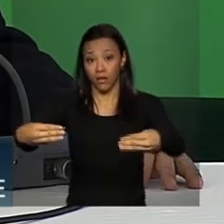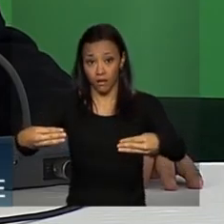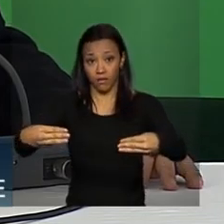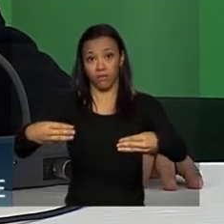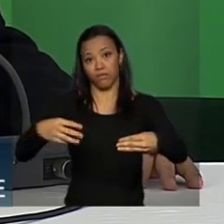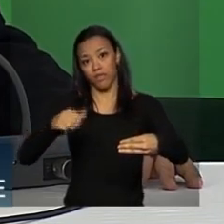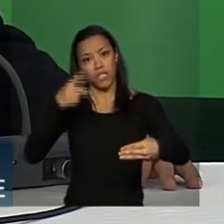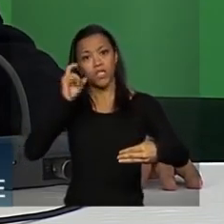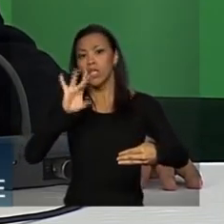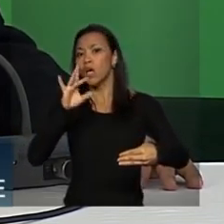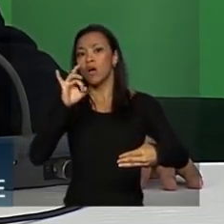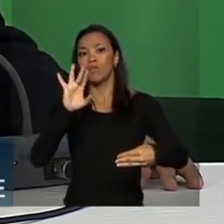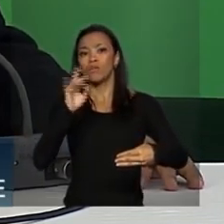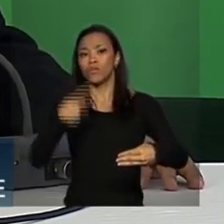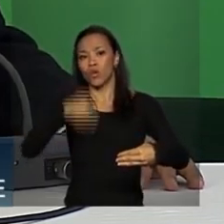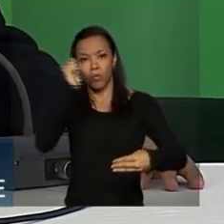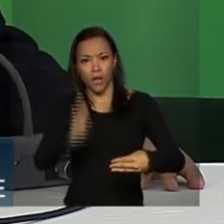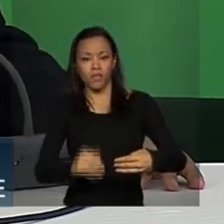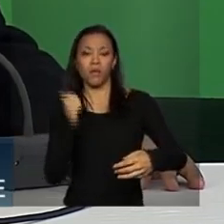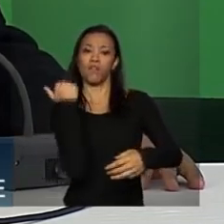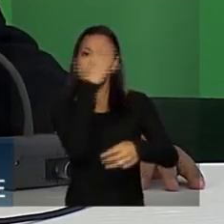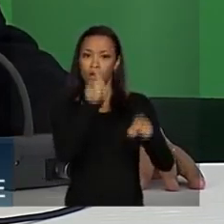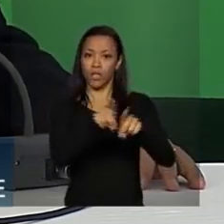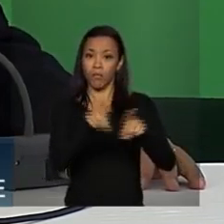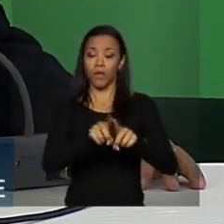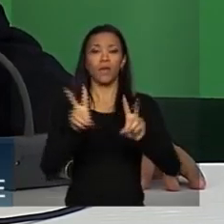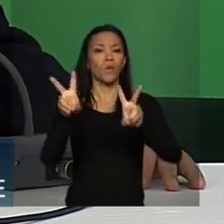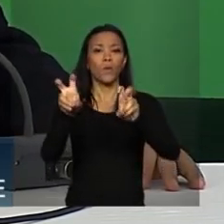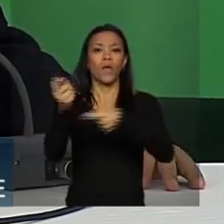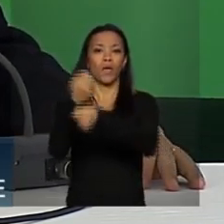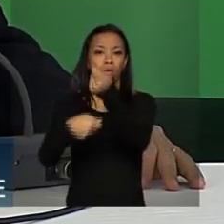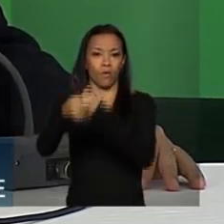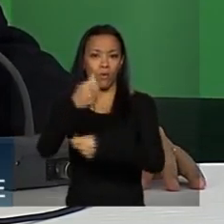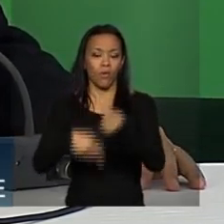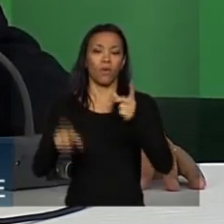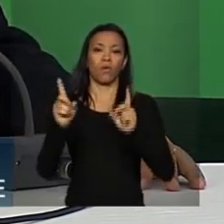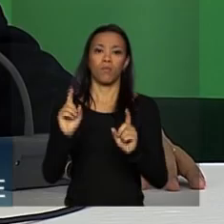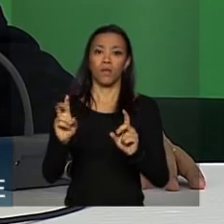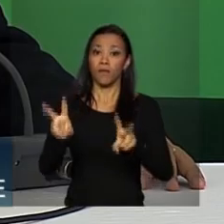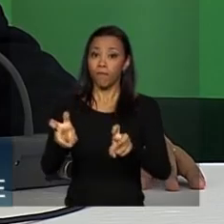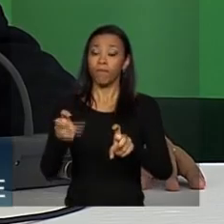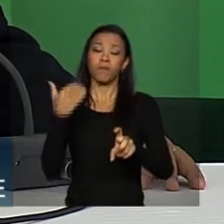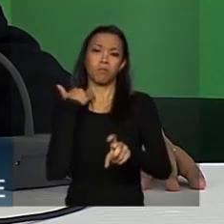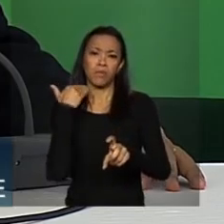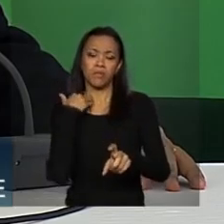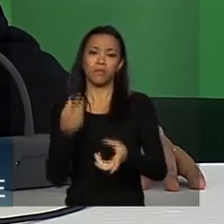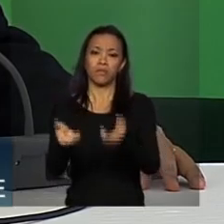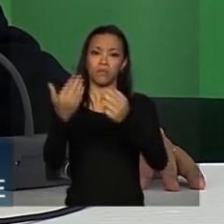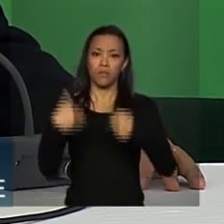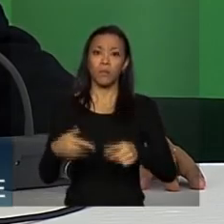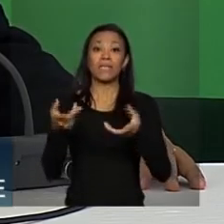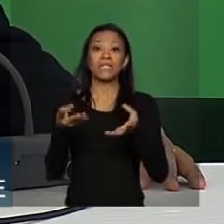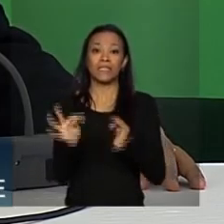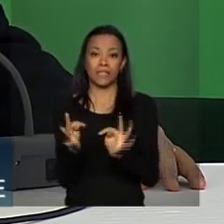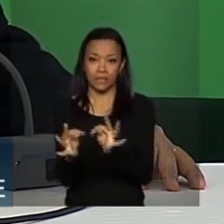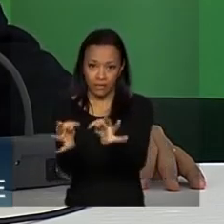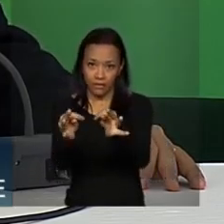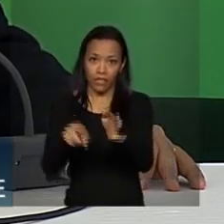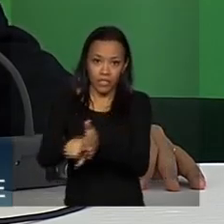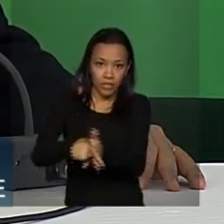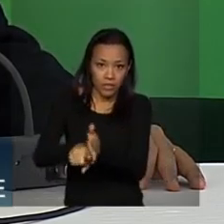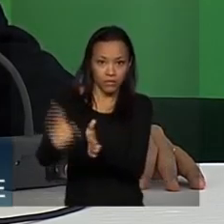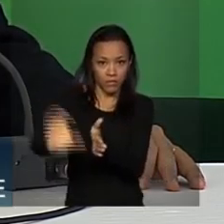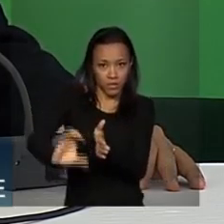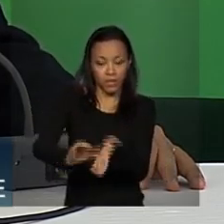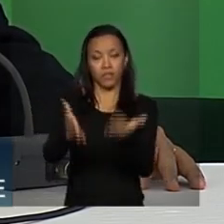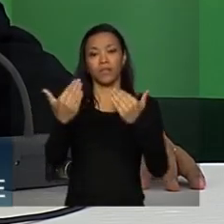uma política, outra econômica, comercial e financeira, a terceira de cooperação técnico-científica e a